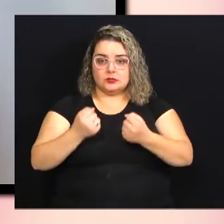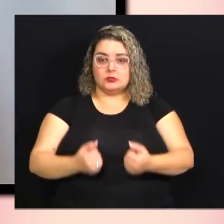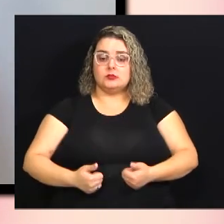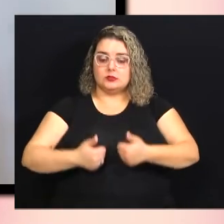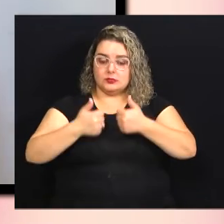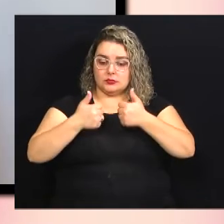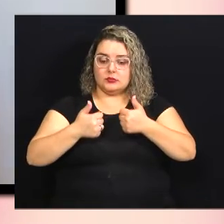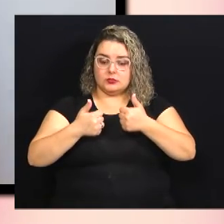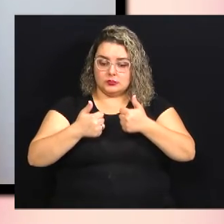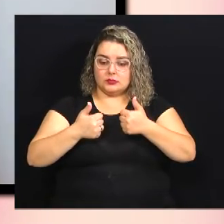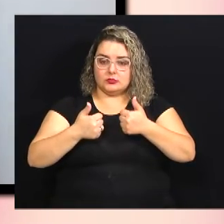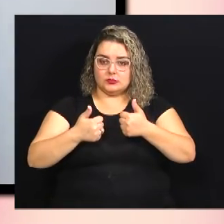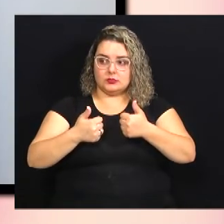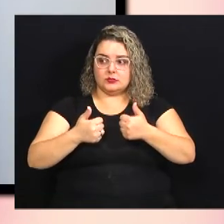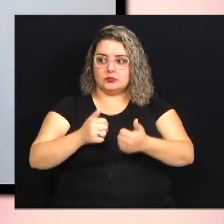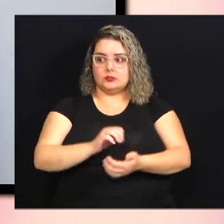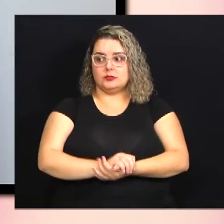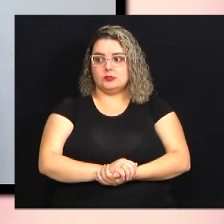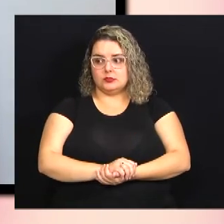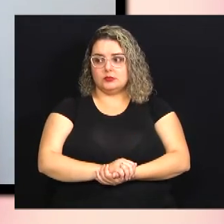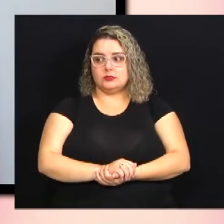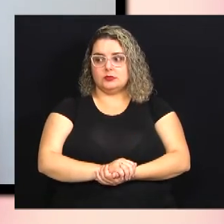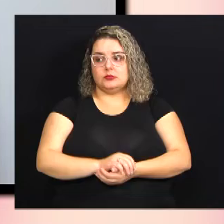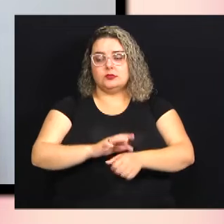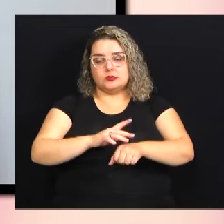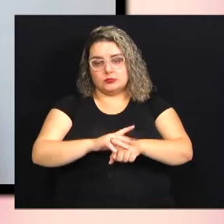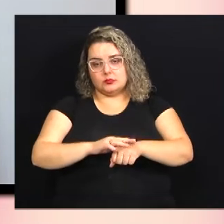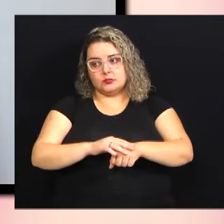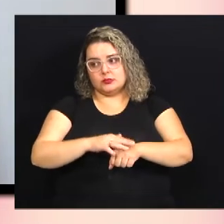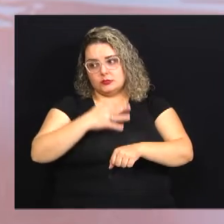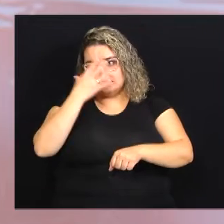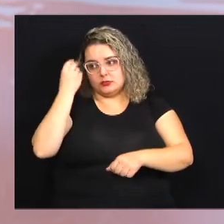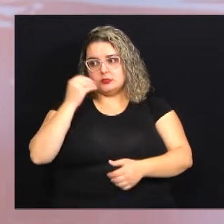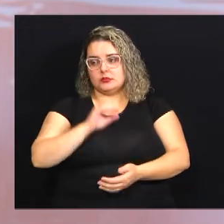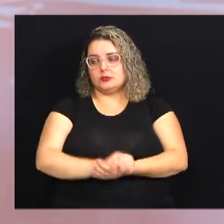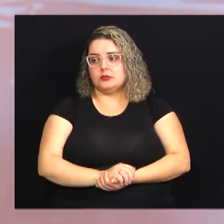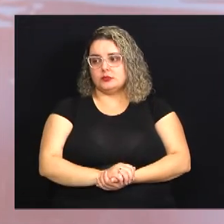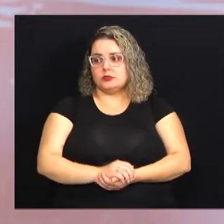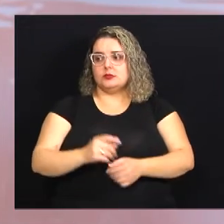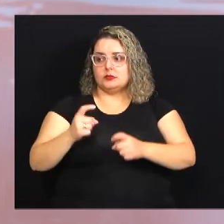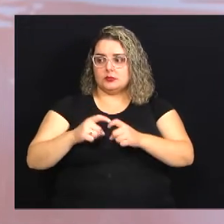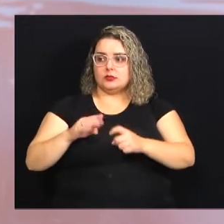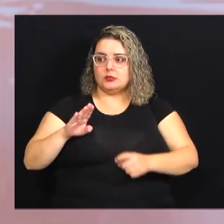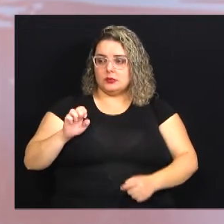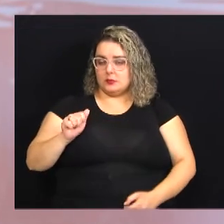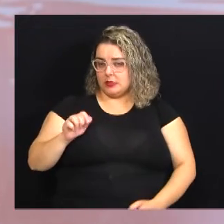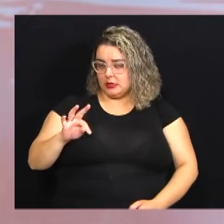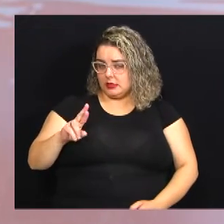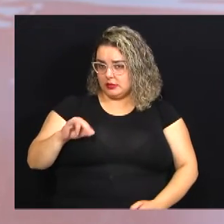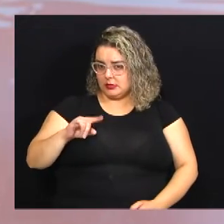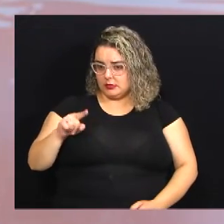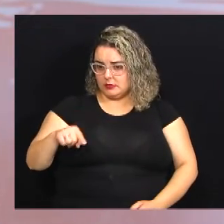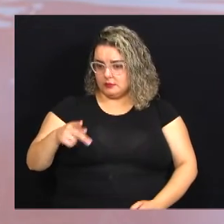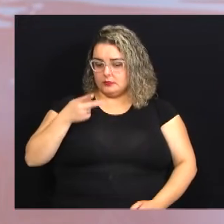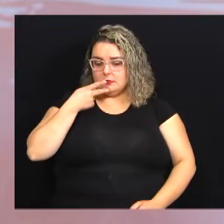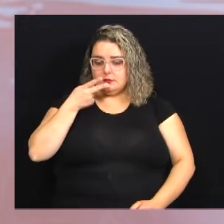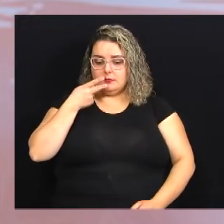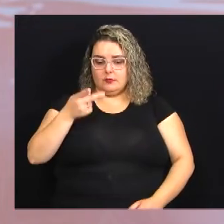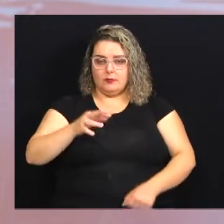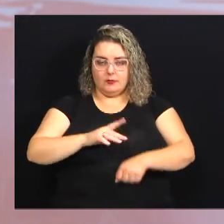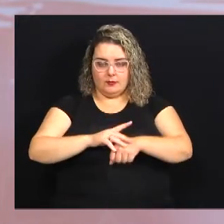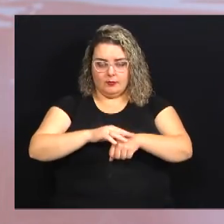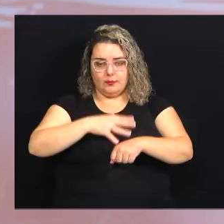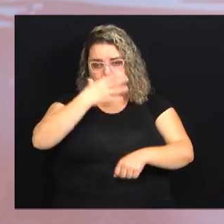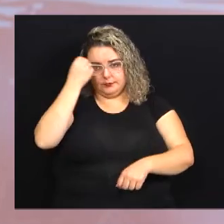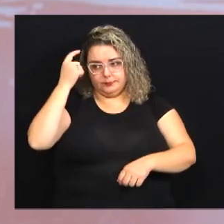pesar positivamente no aparecimento de uma doença. E doutora Beatriz, quando a gente fala aí de